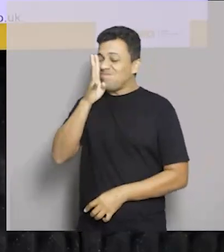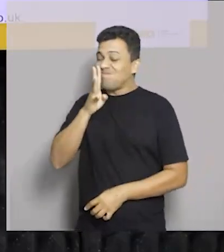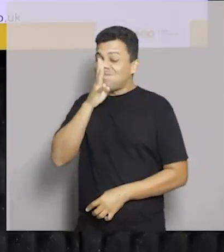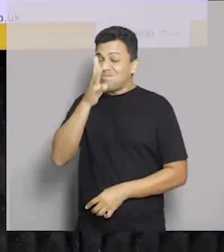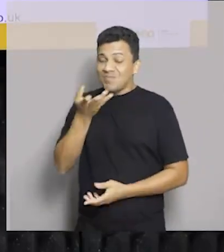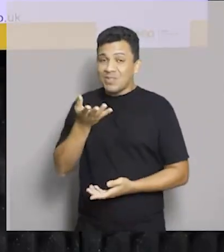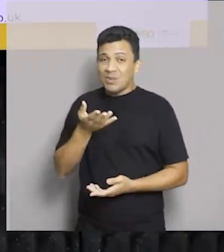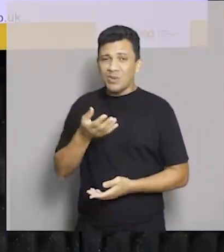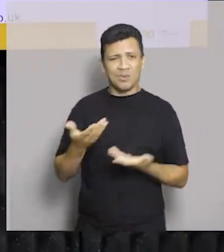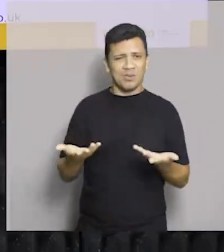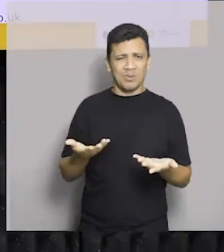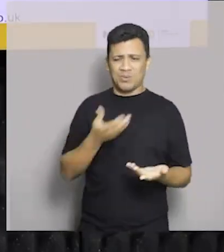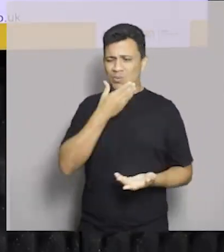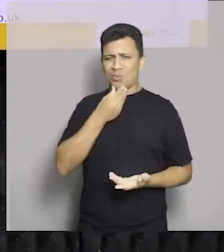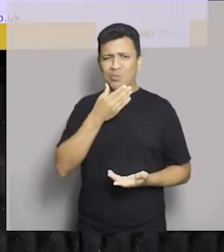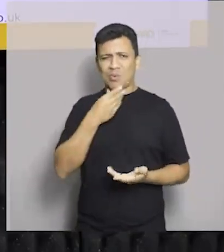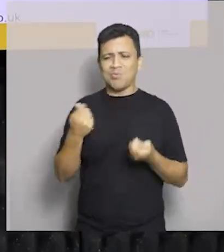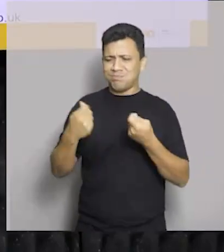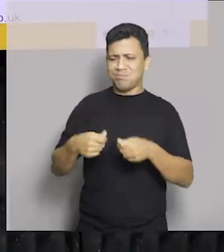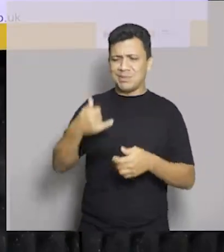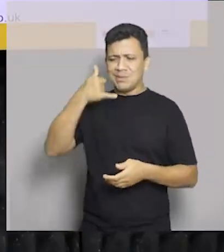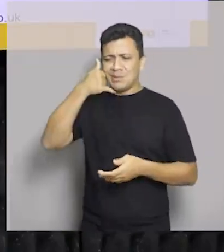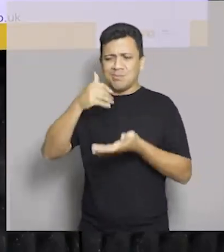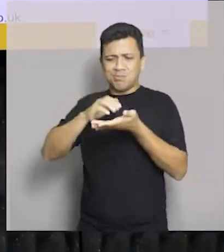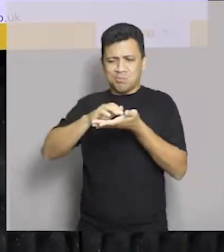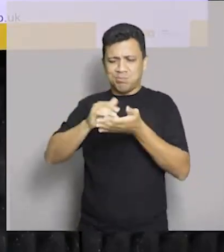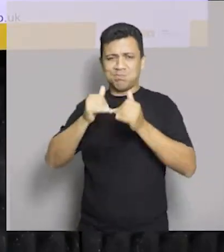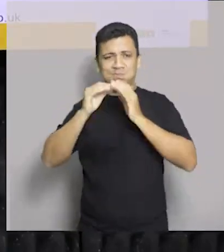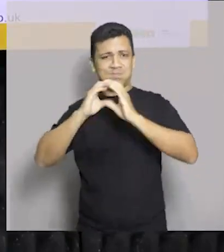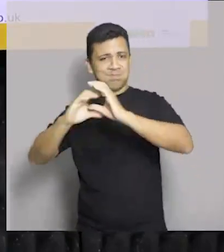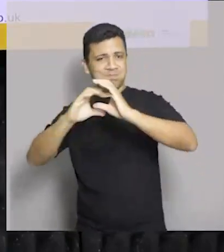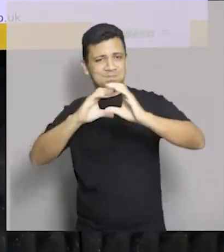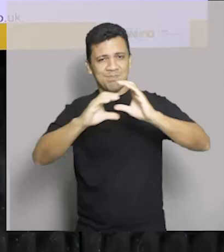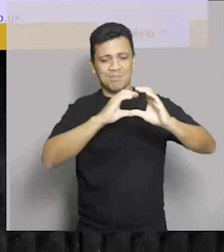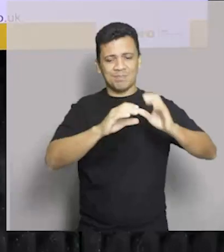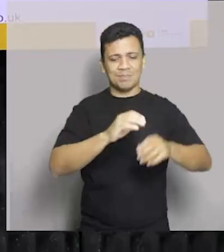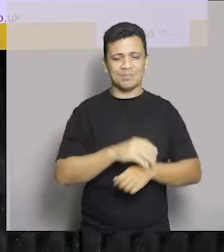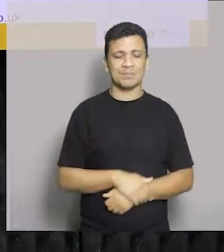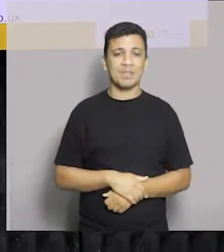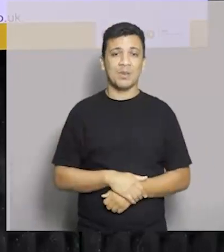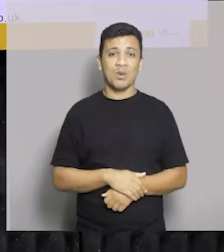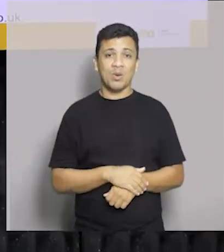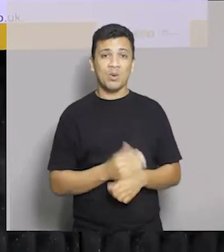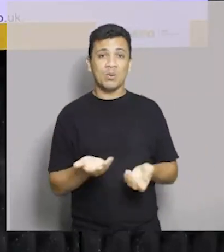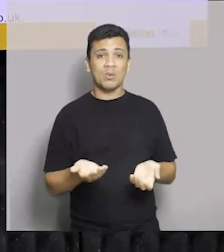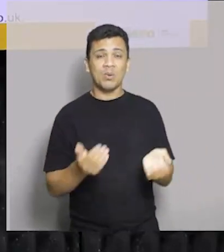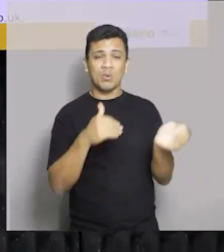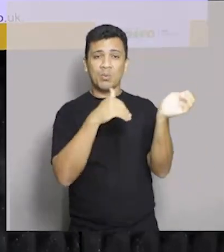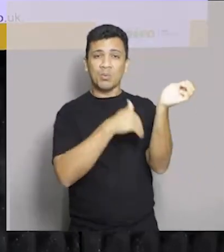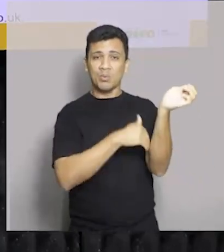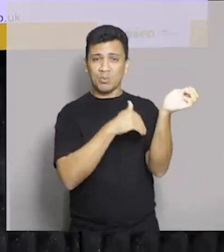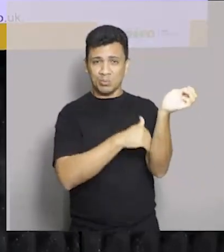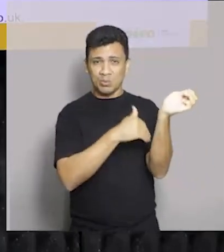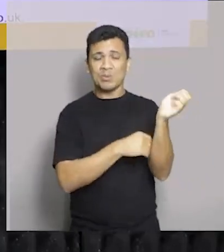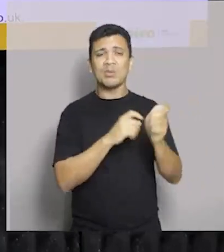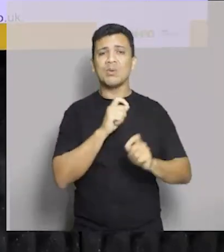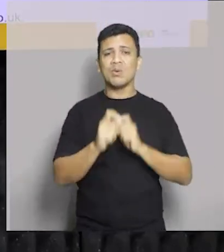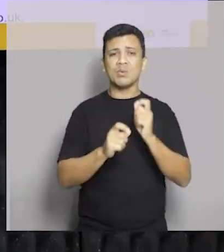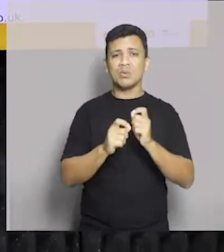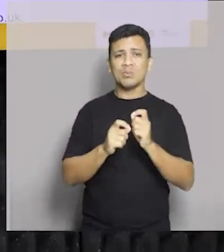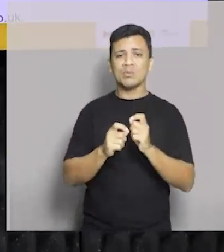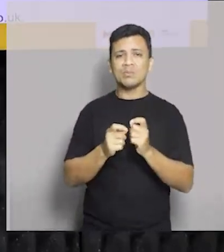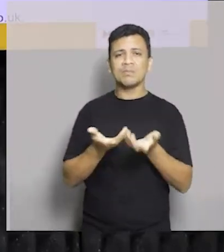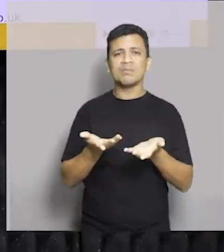dependendo do celular e daquela comunicação. The codes, o código que nós enviamos chegam with